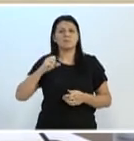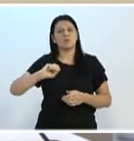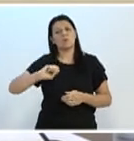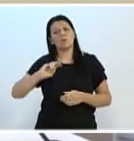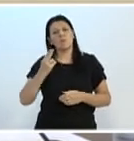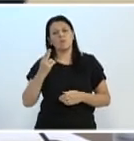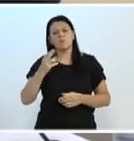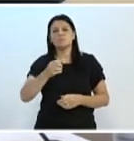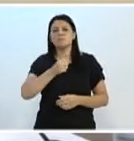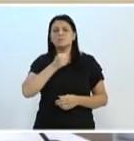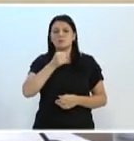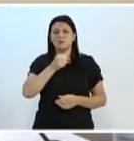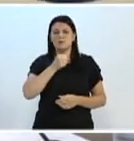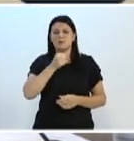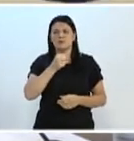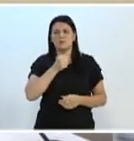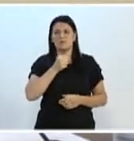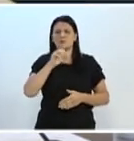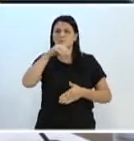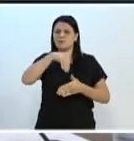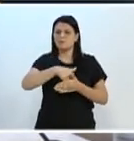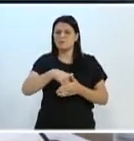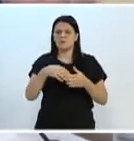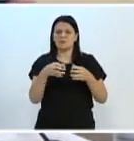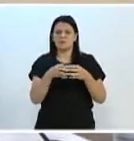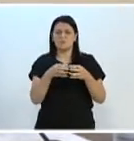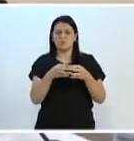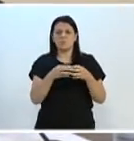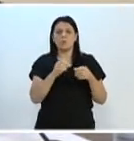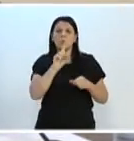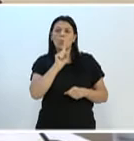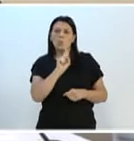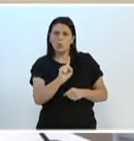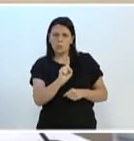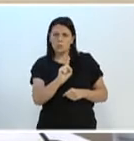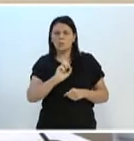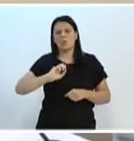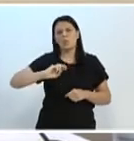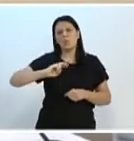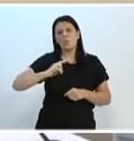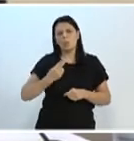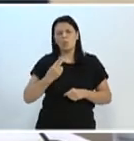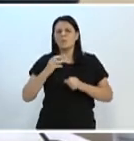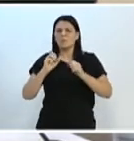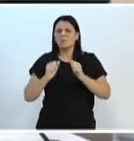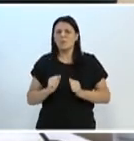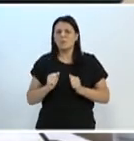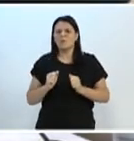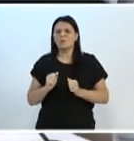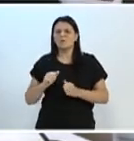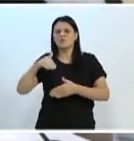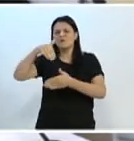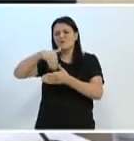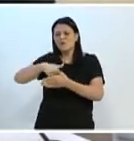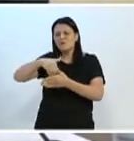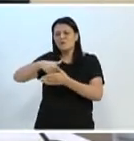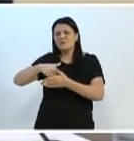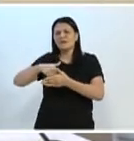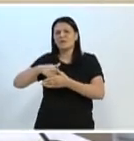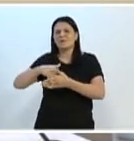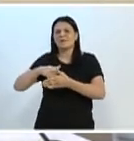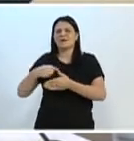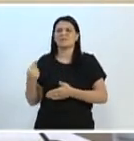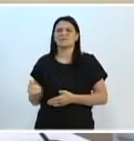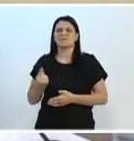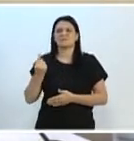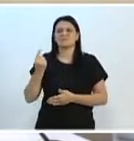o microfone e votarem na chapa 1, essa é uma possibilidade, ou poderão ir e votar, na verdade, de forma avulsa. Não é